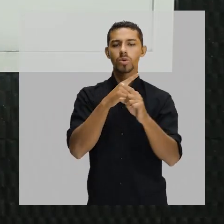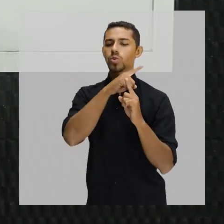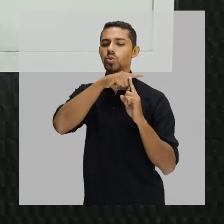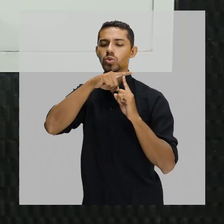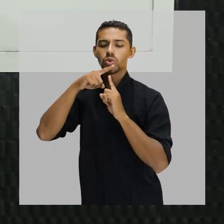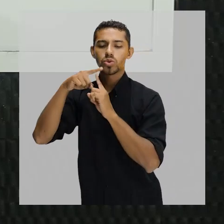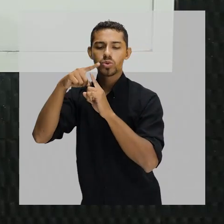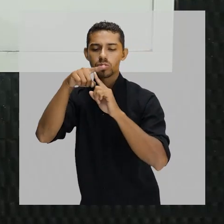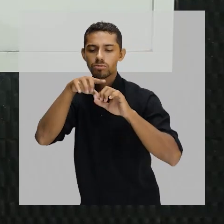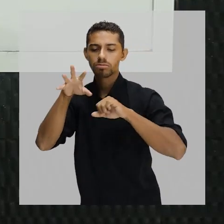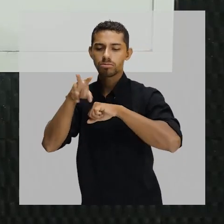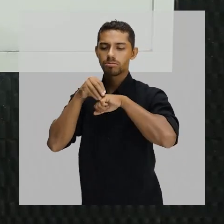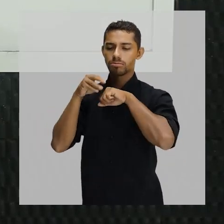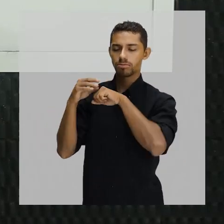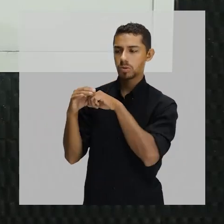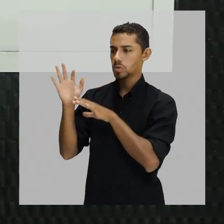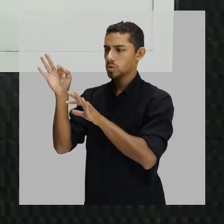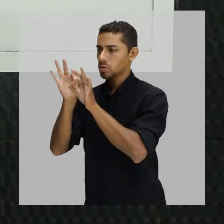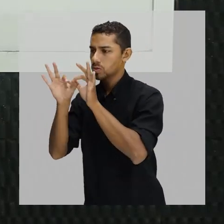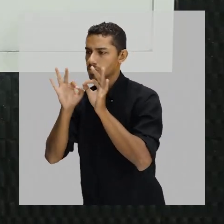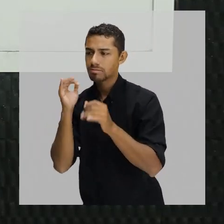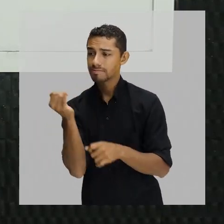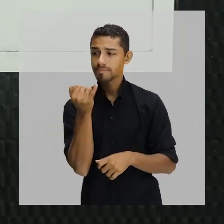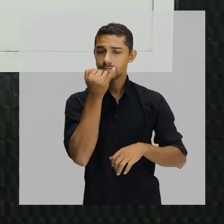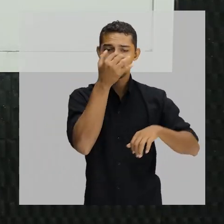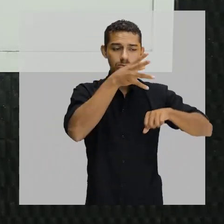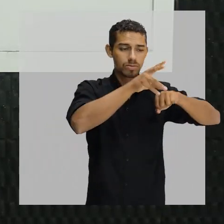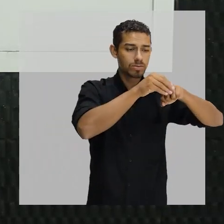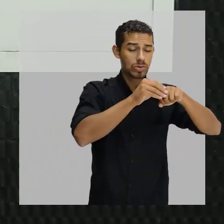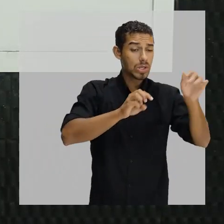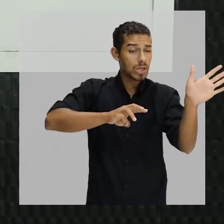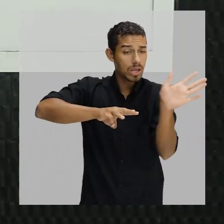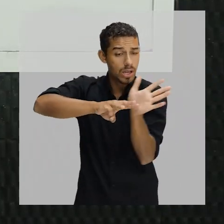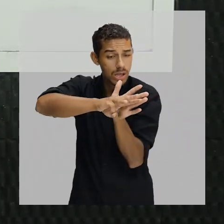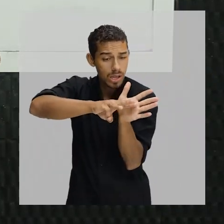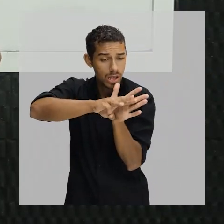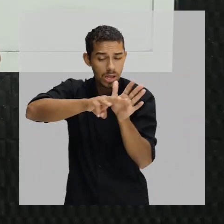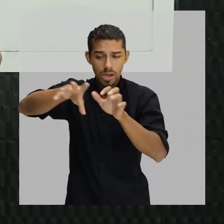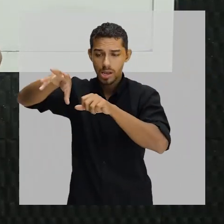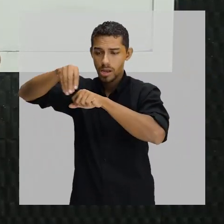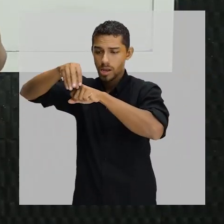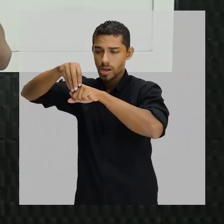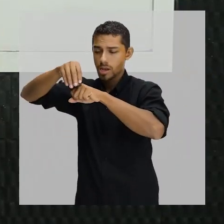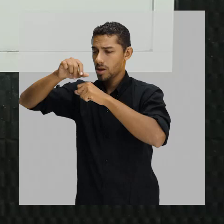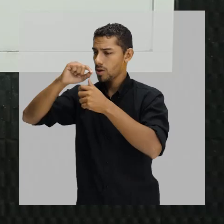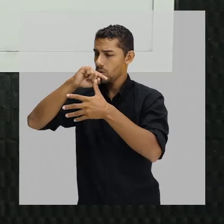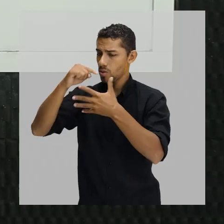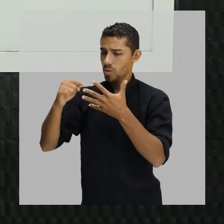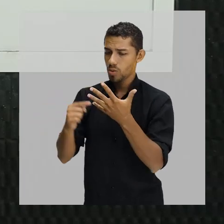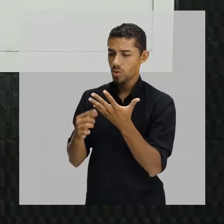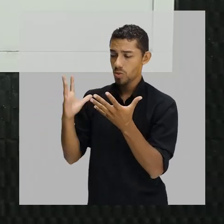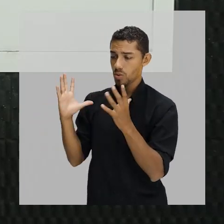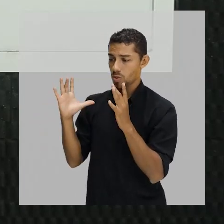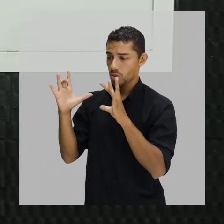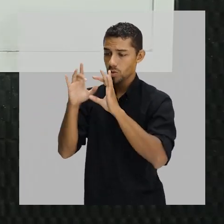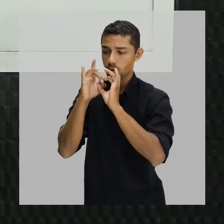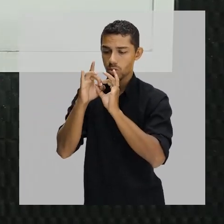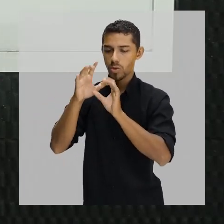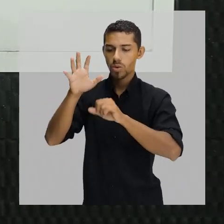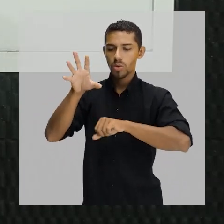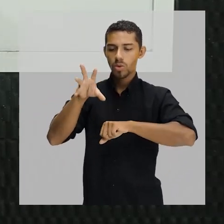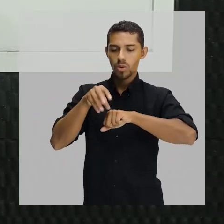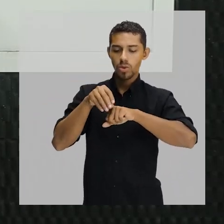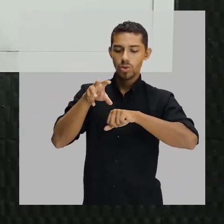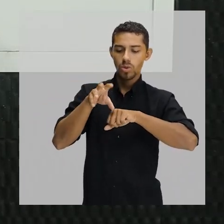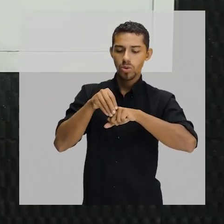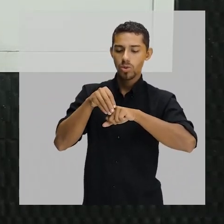de conhecimento, essência do conhecimento, método do conhecimento, tudo aliado ao conhecimento,